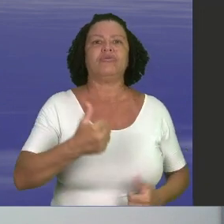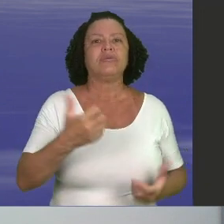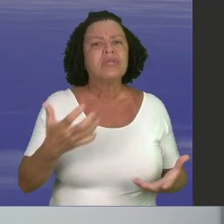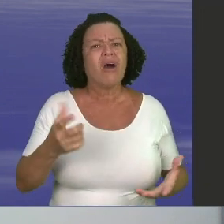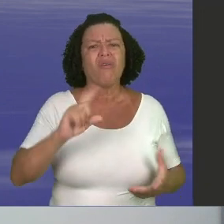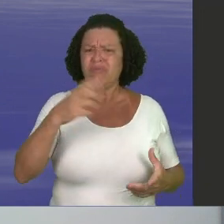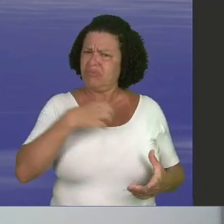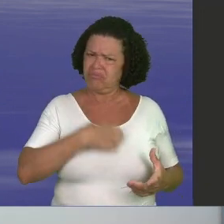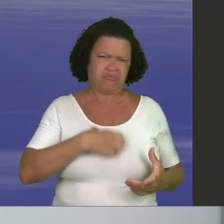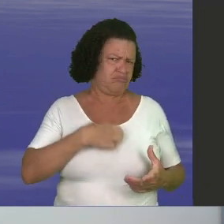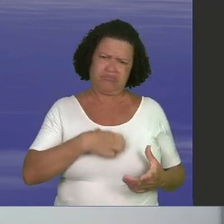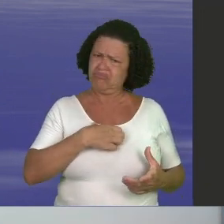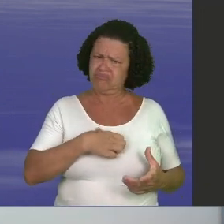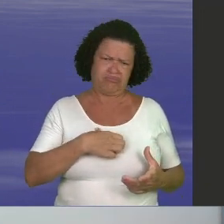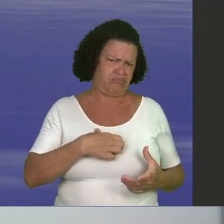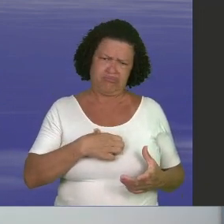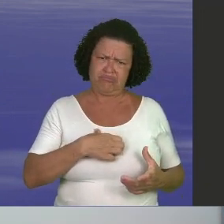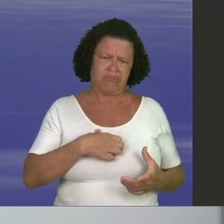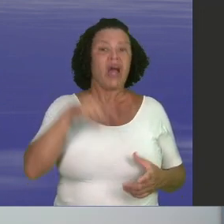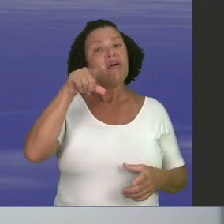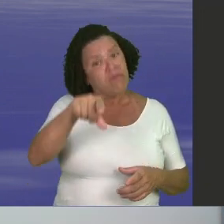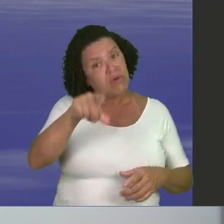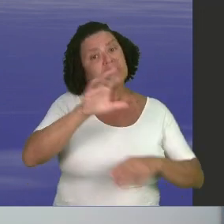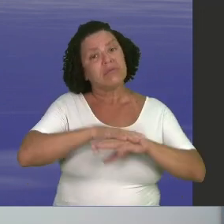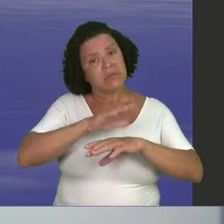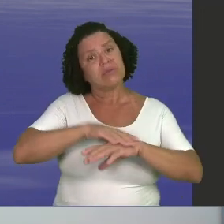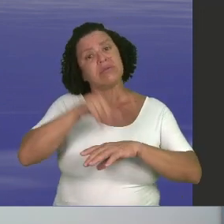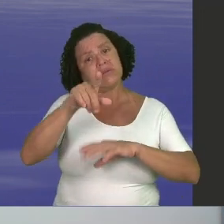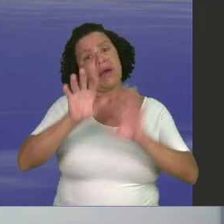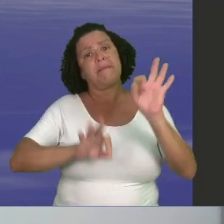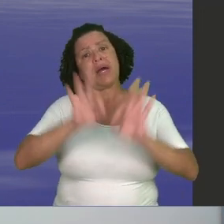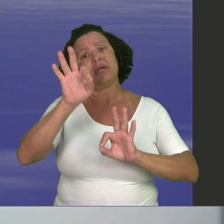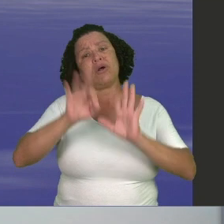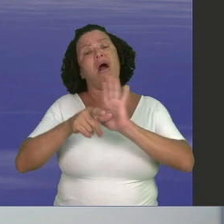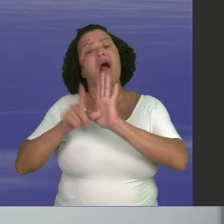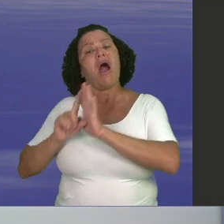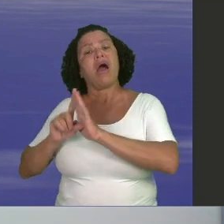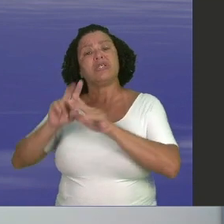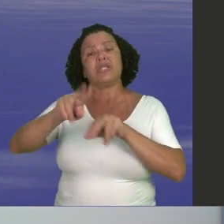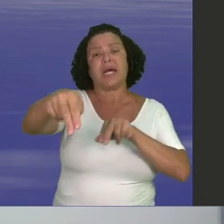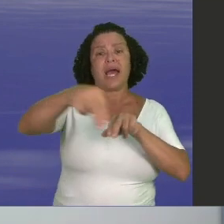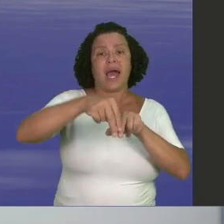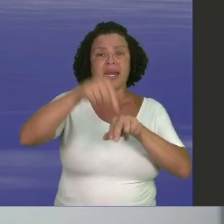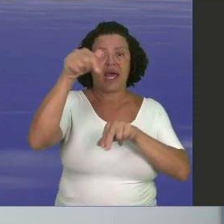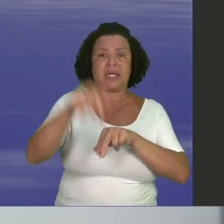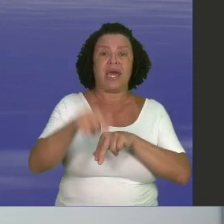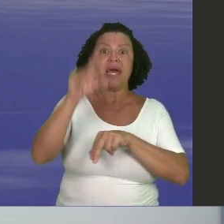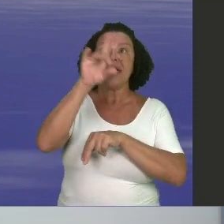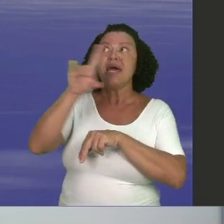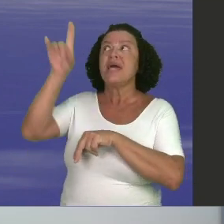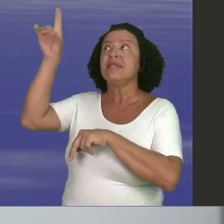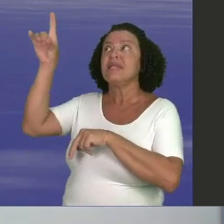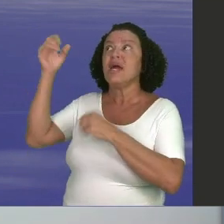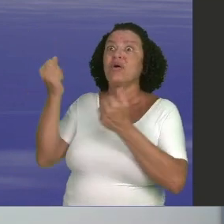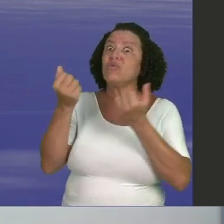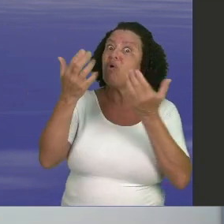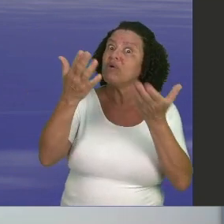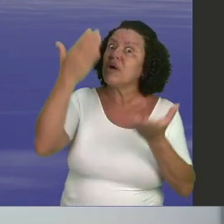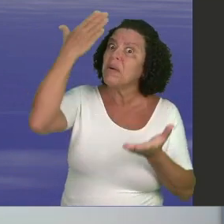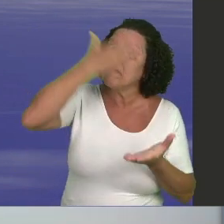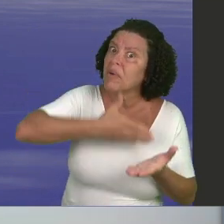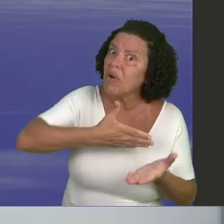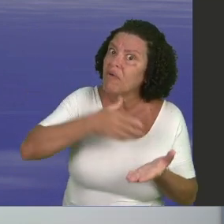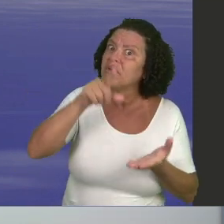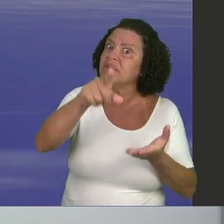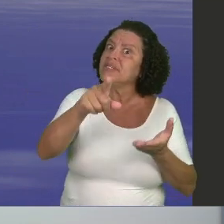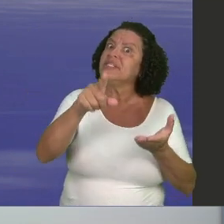rebele. Você mesmo planejou antes de encarnar. E Deus não dá um fardo maior do que